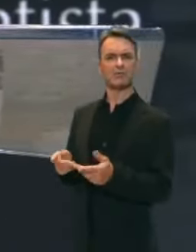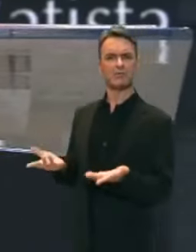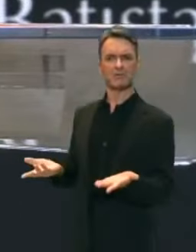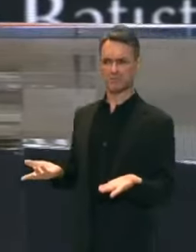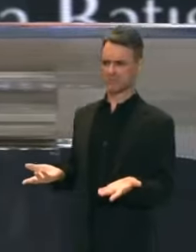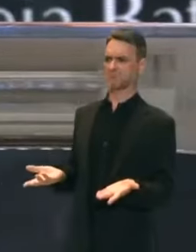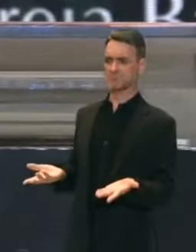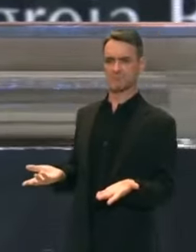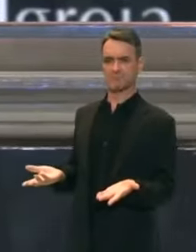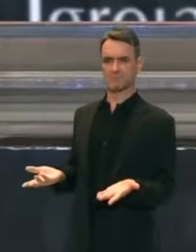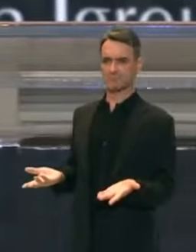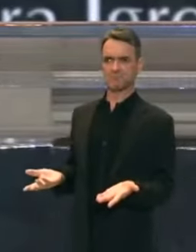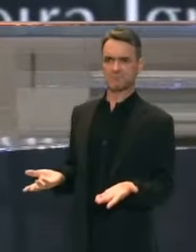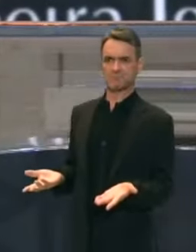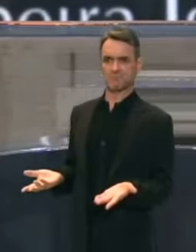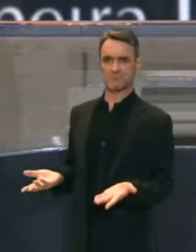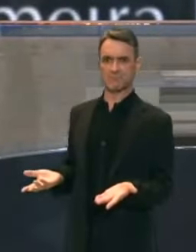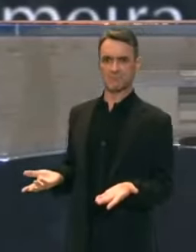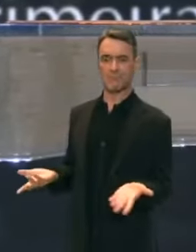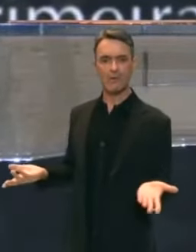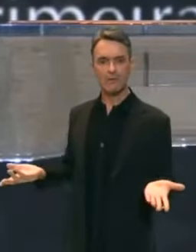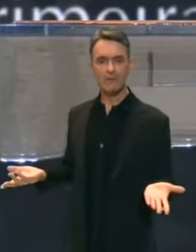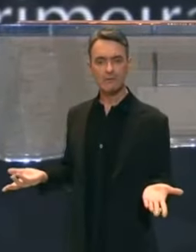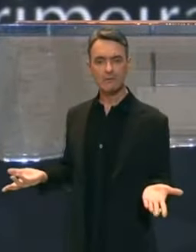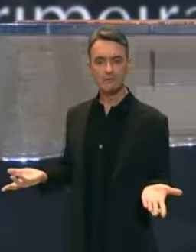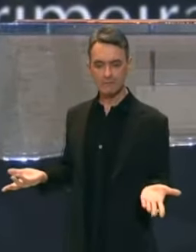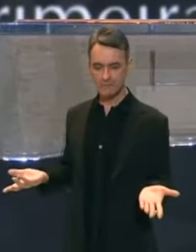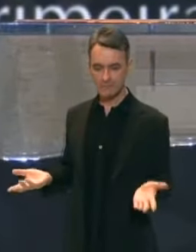Da onde que veio esse andar de shopping?